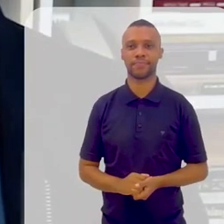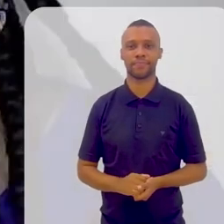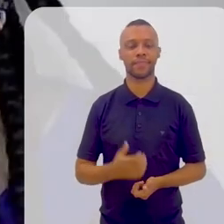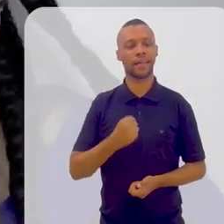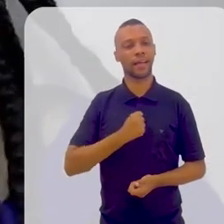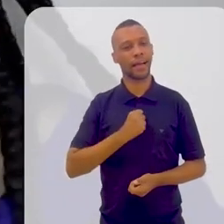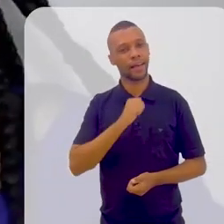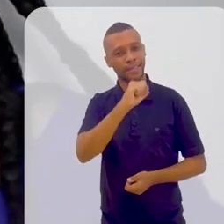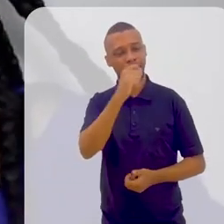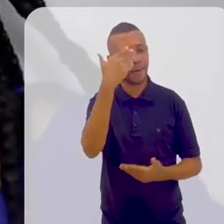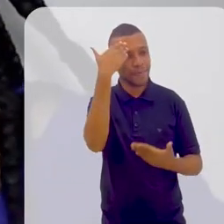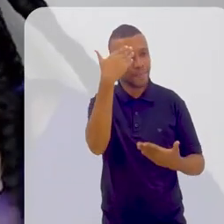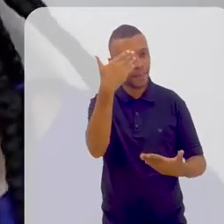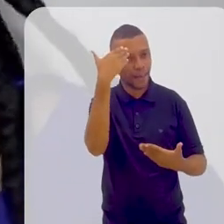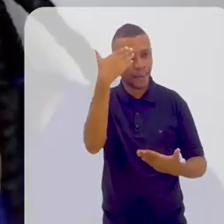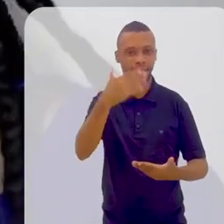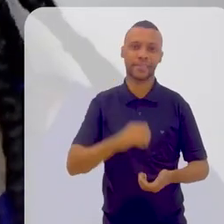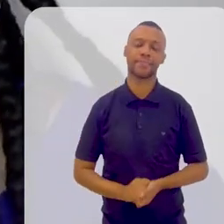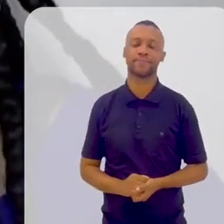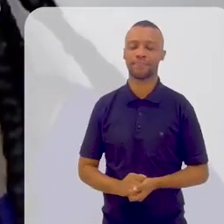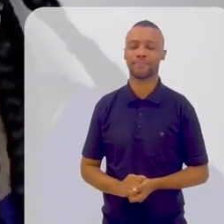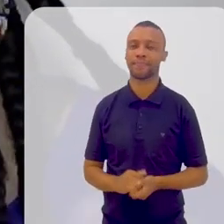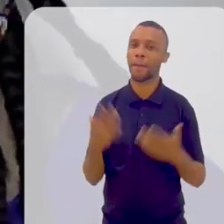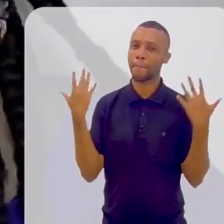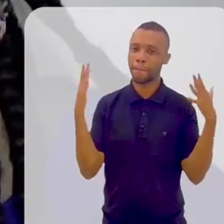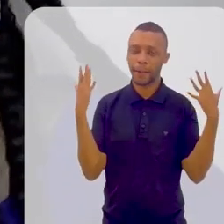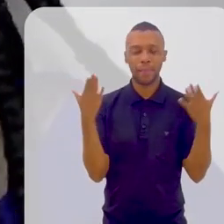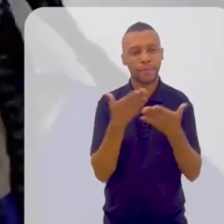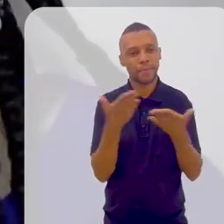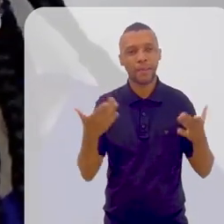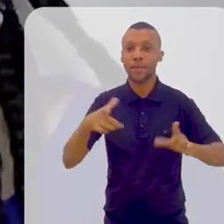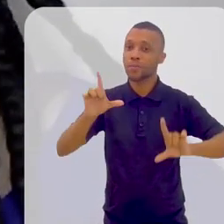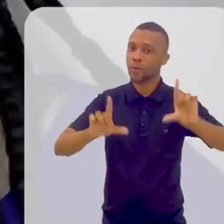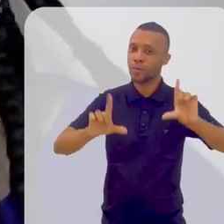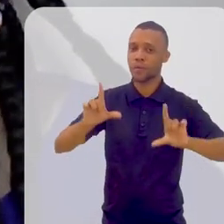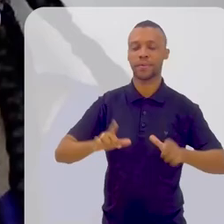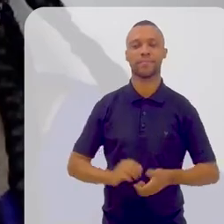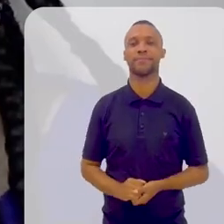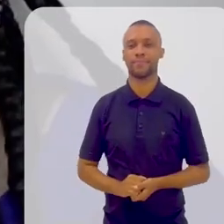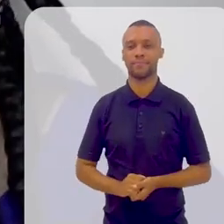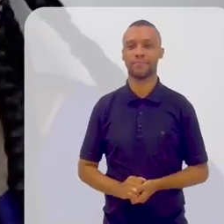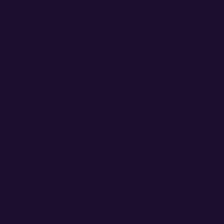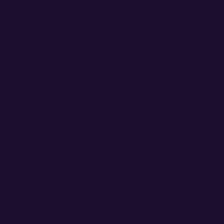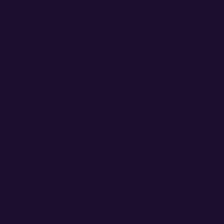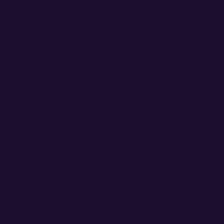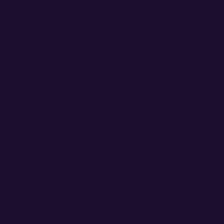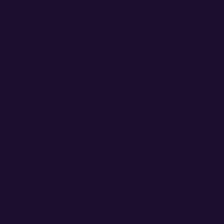Axé, obrigada. Parabéns para vocês pelo programa.